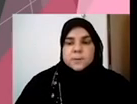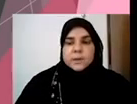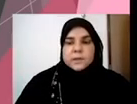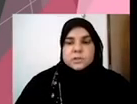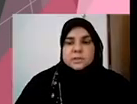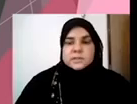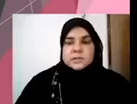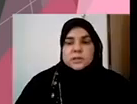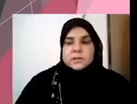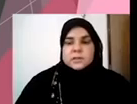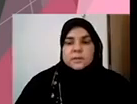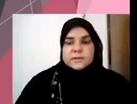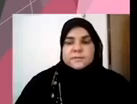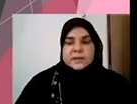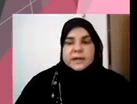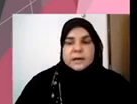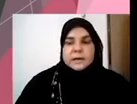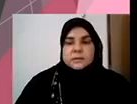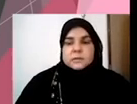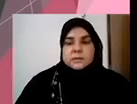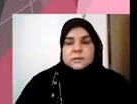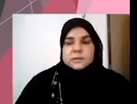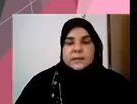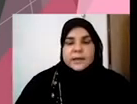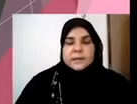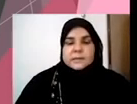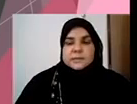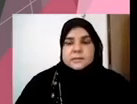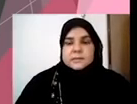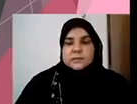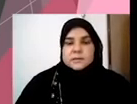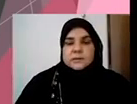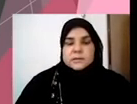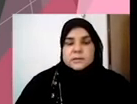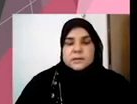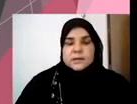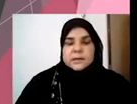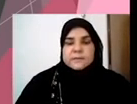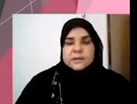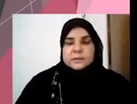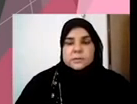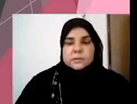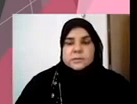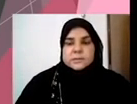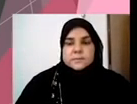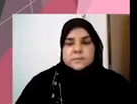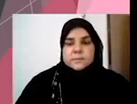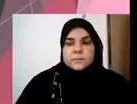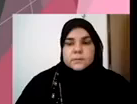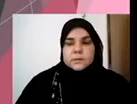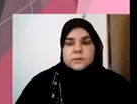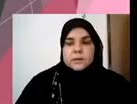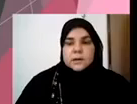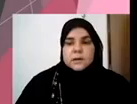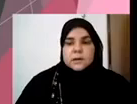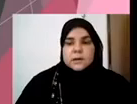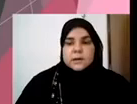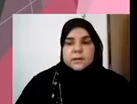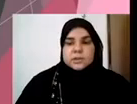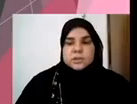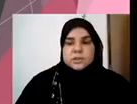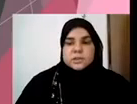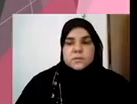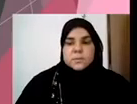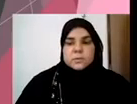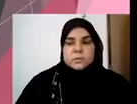somos expoentes. Então, vai ficar 10 elevado a 12, tá?